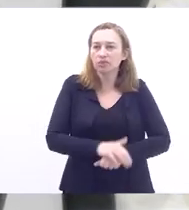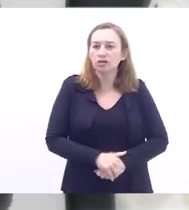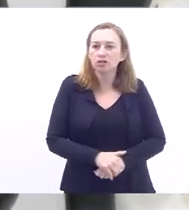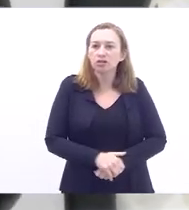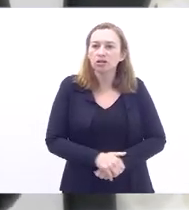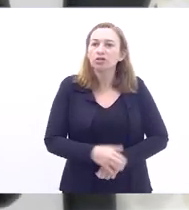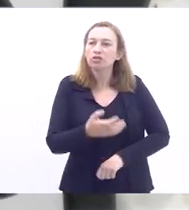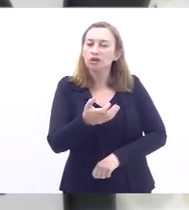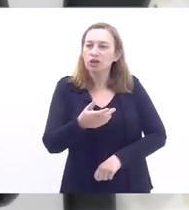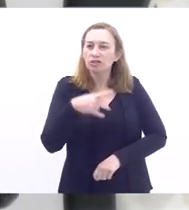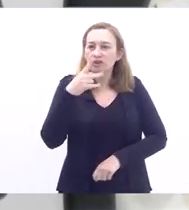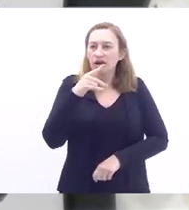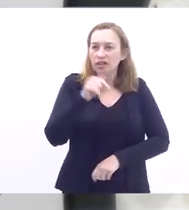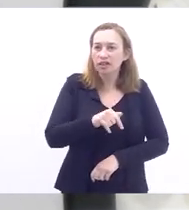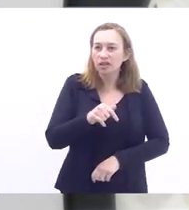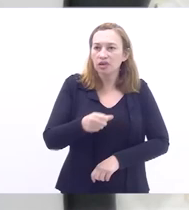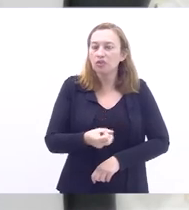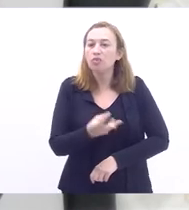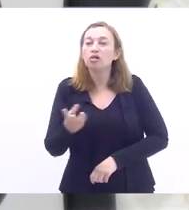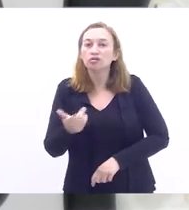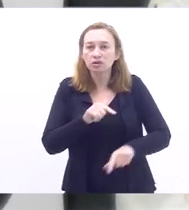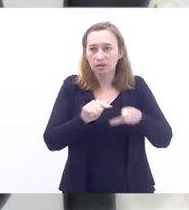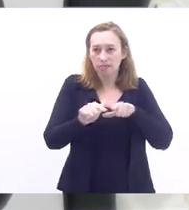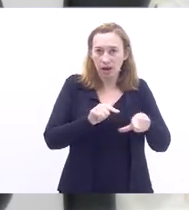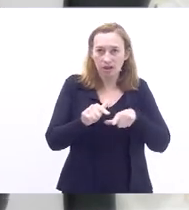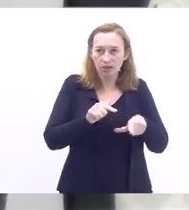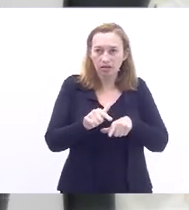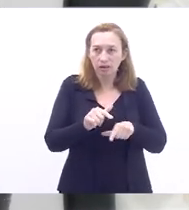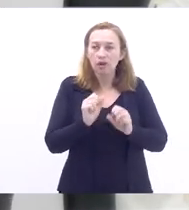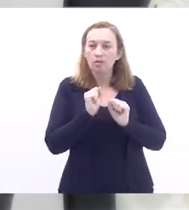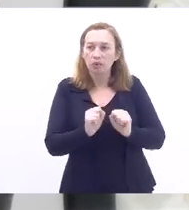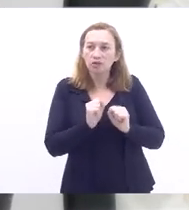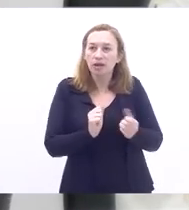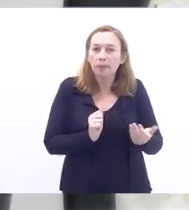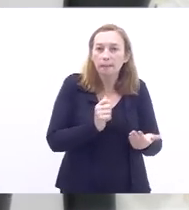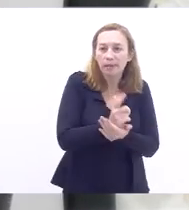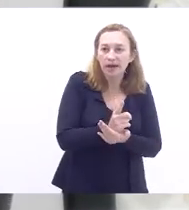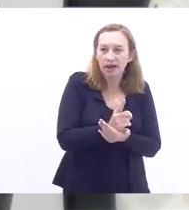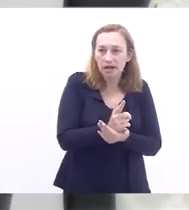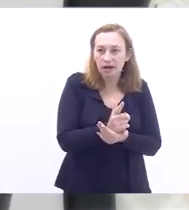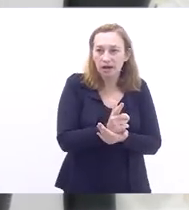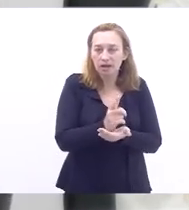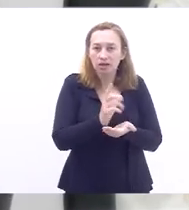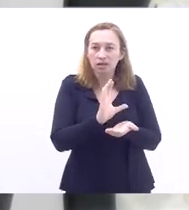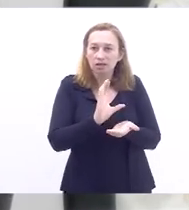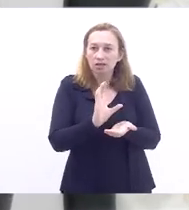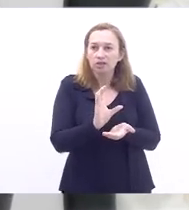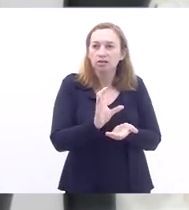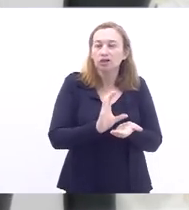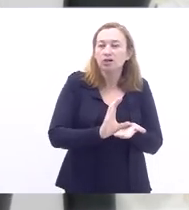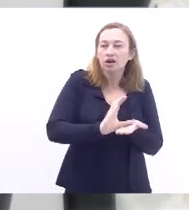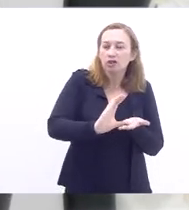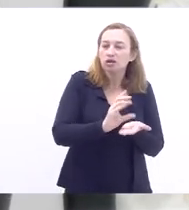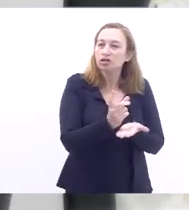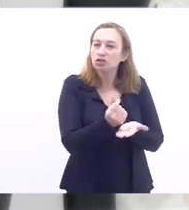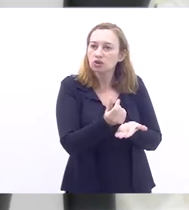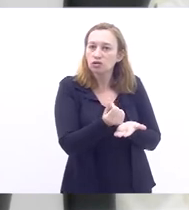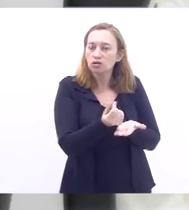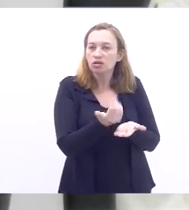Oi e eu queria dizer aqui quanto o trabalho para a gente poder pagar os auxílios tecnológico auxílio-alimentação